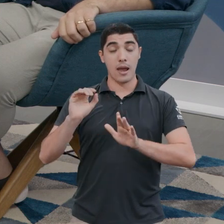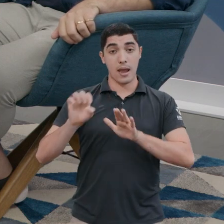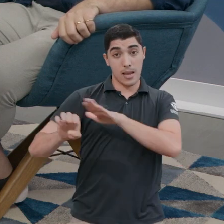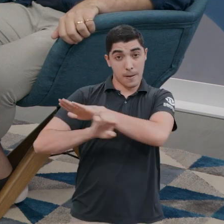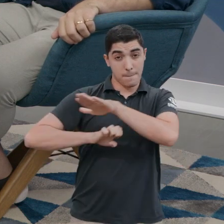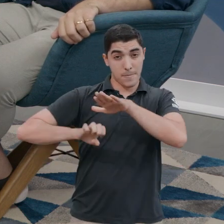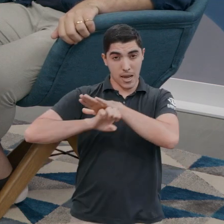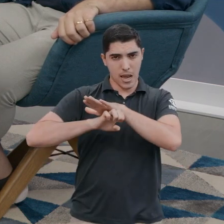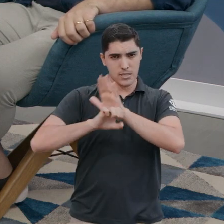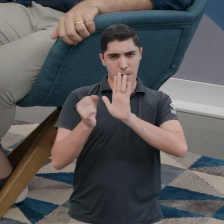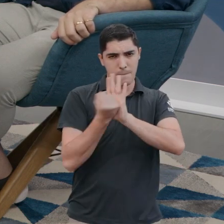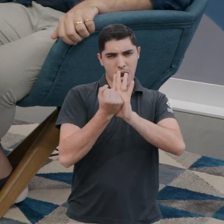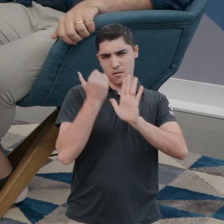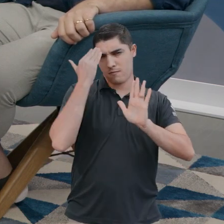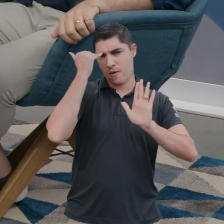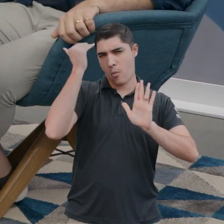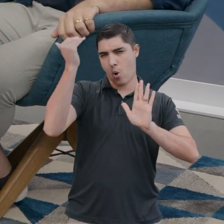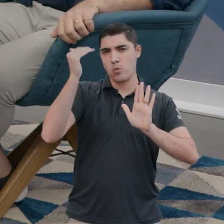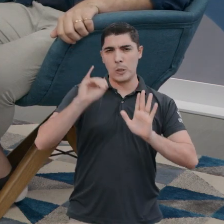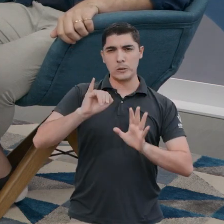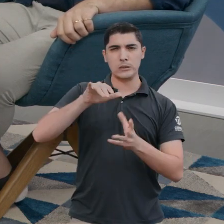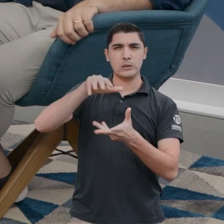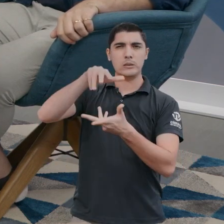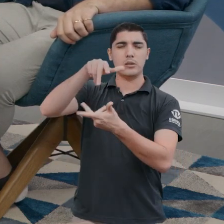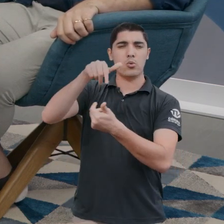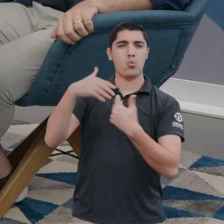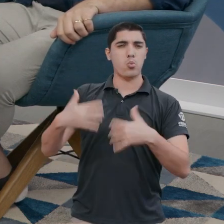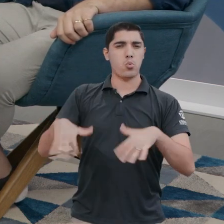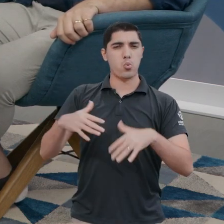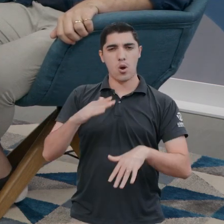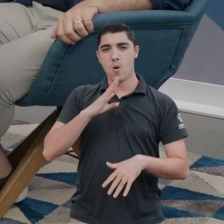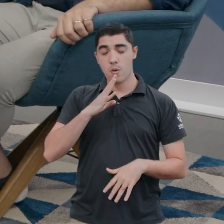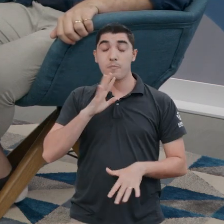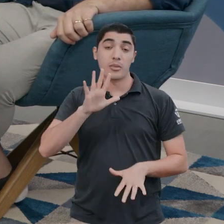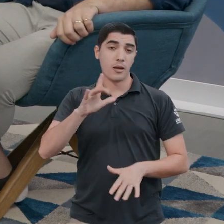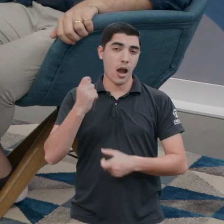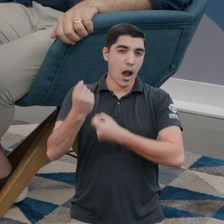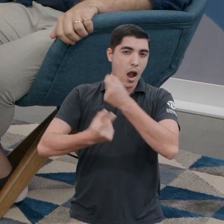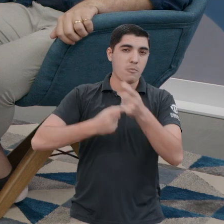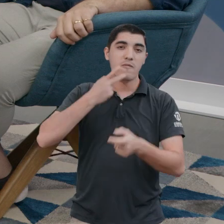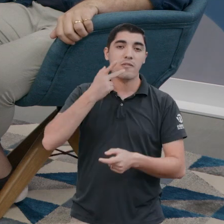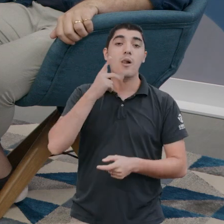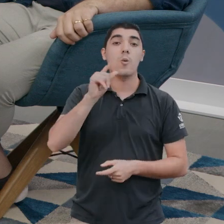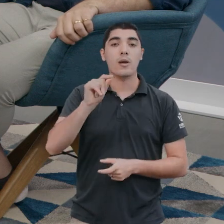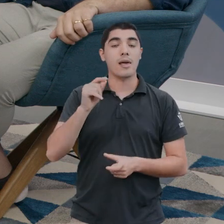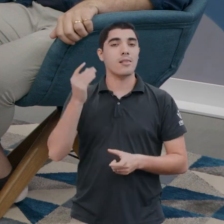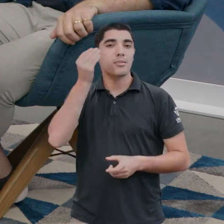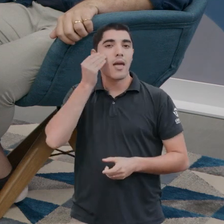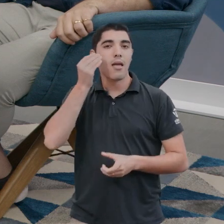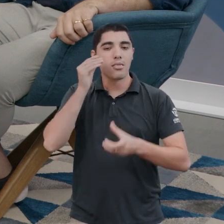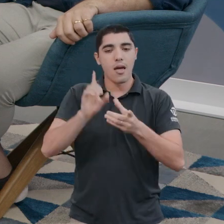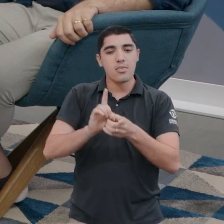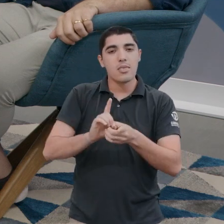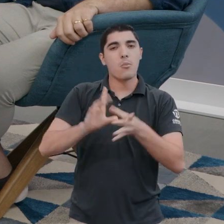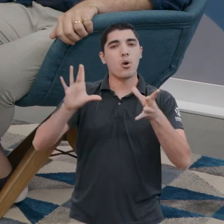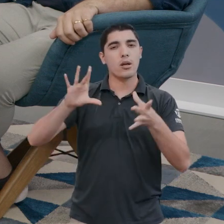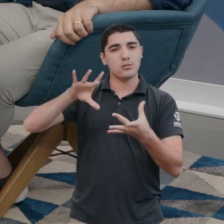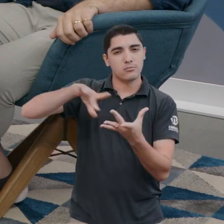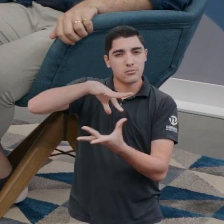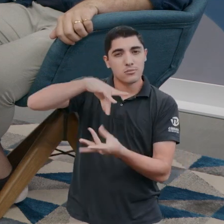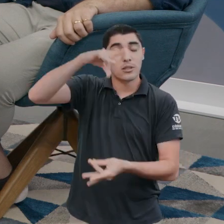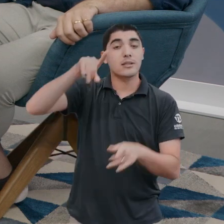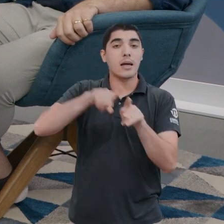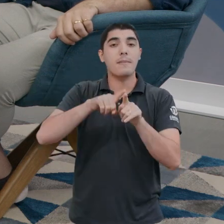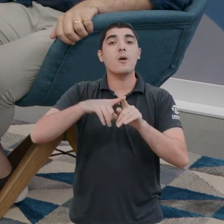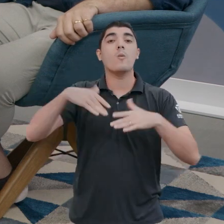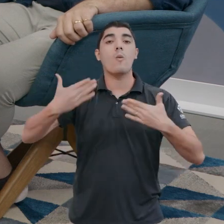marcas famosas, reconhecidas mundialmente, elas também, quando se fala de democratizar o acesso aos